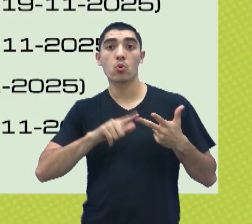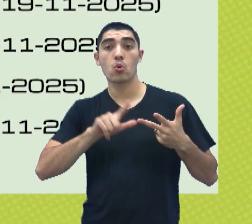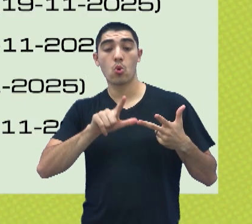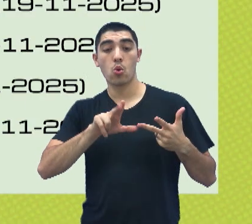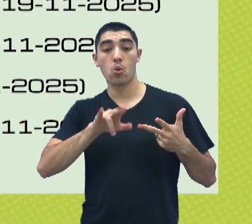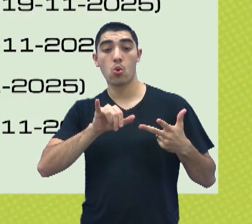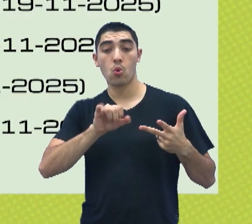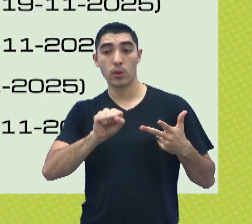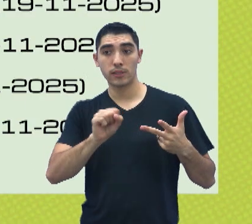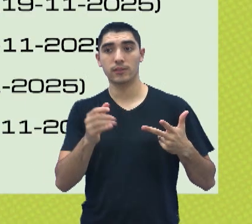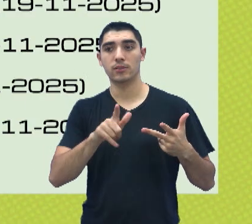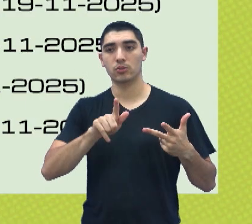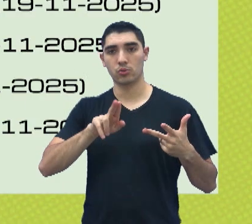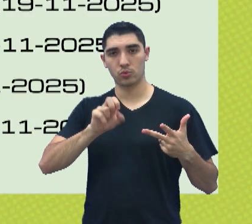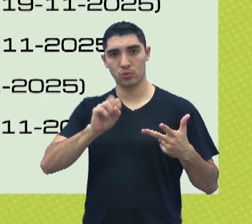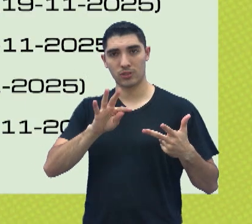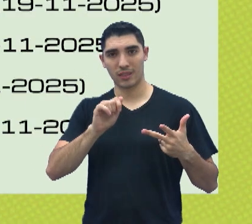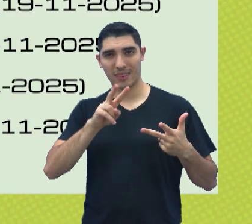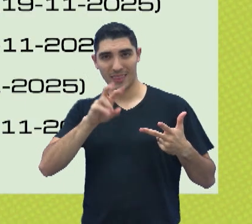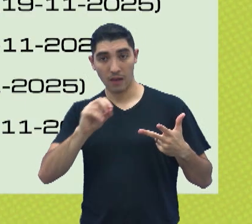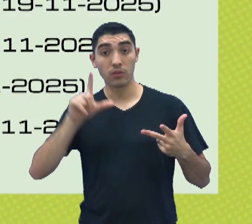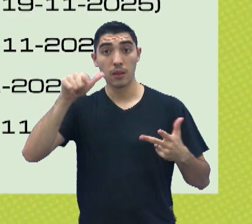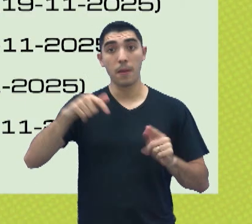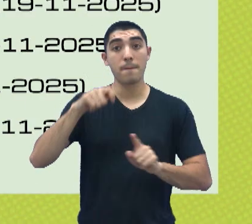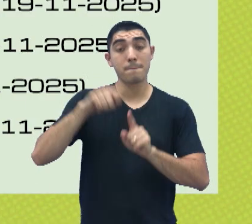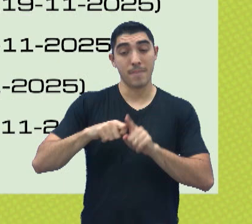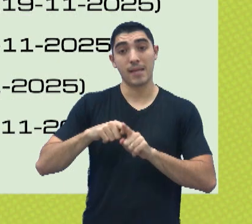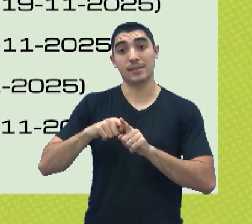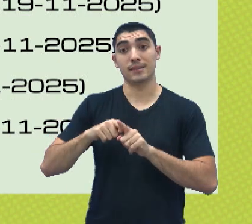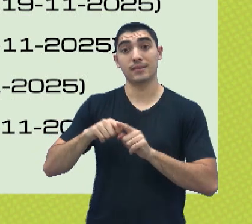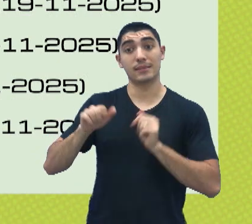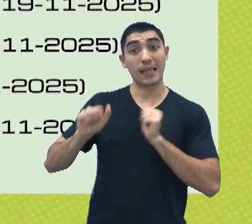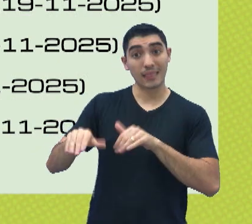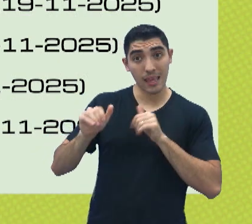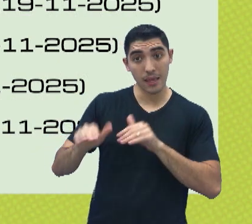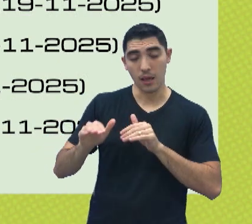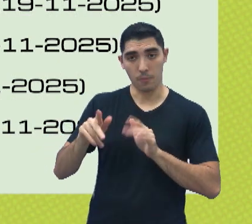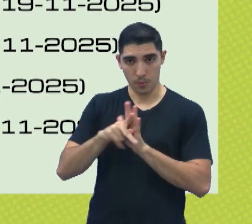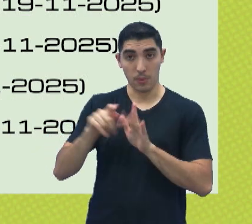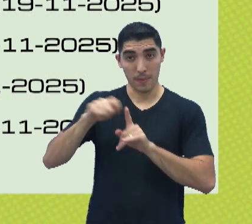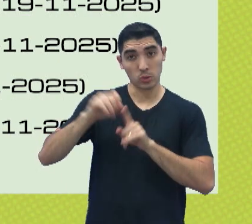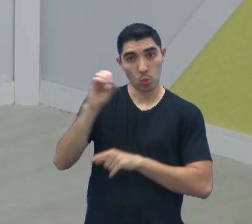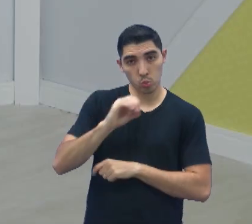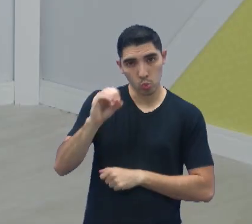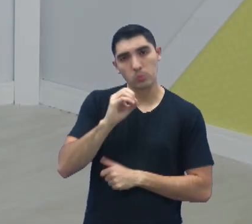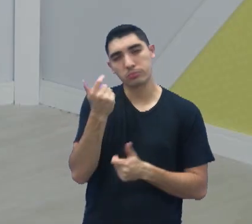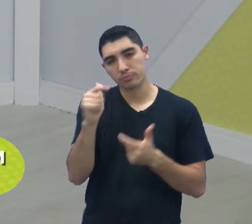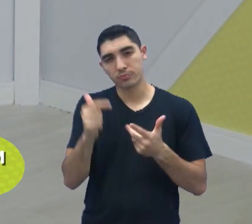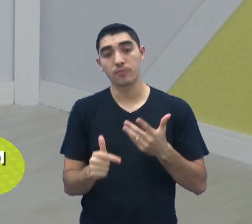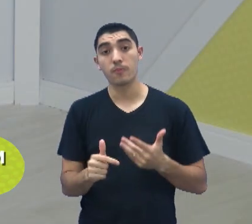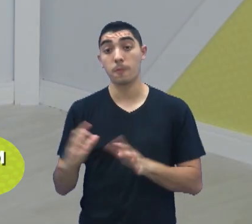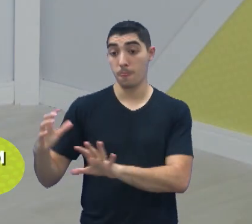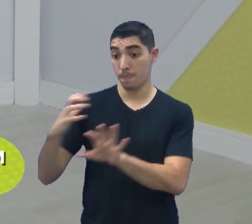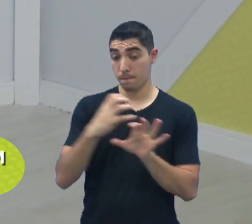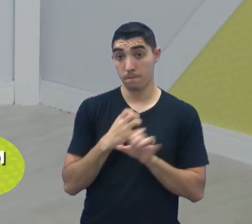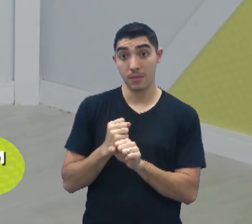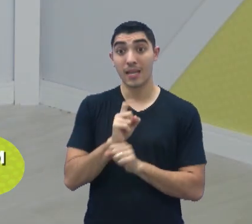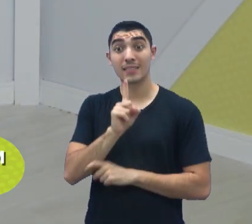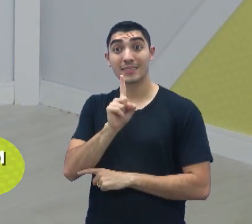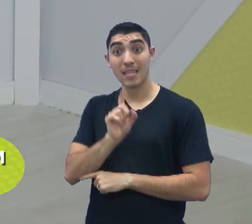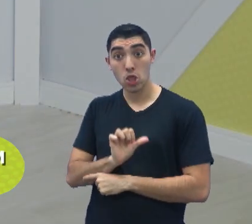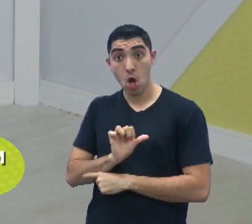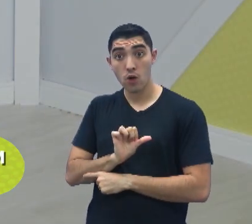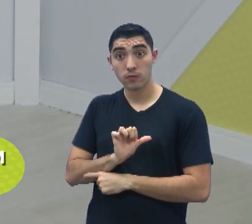de novembro, né? Já prevendo aí o São José e entre outros. Aqui são 19 jogadores. Esses jogadores, todos eles, estão